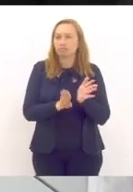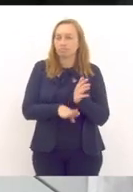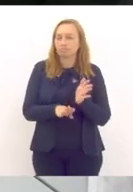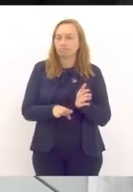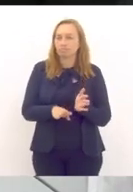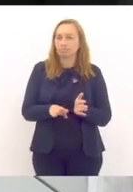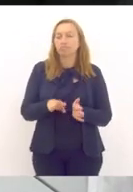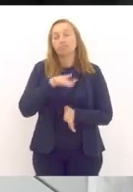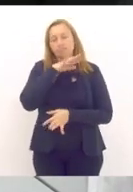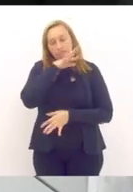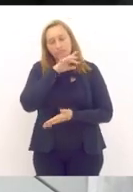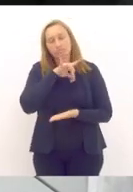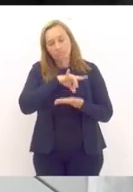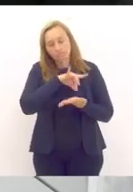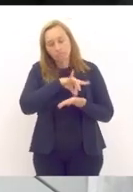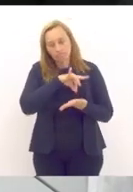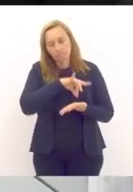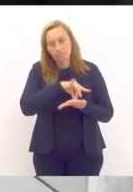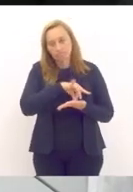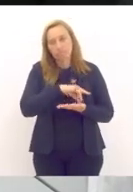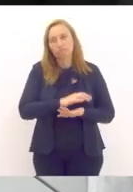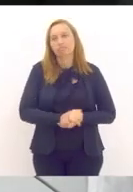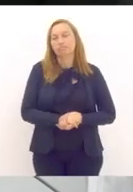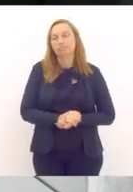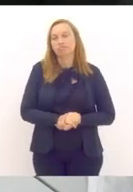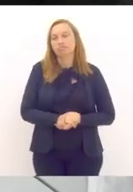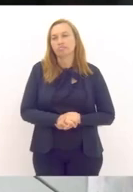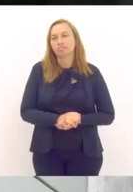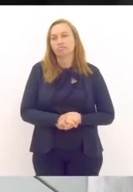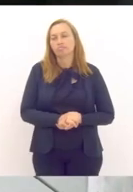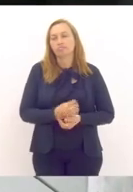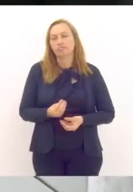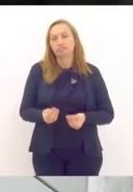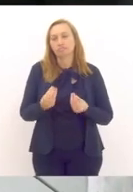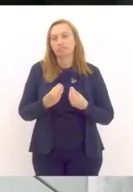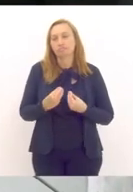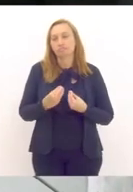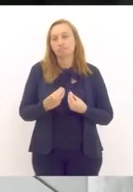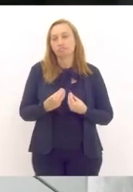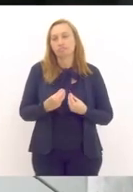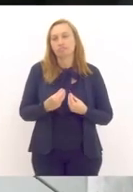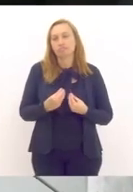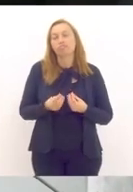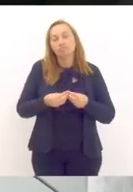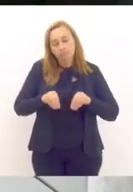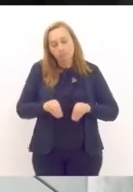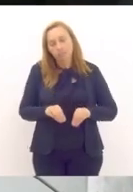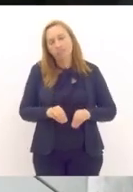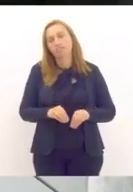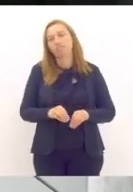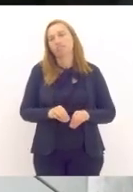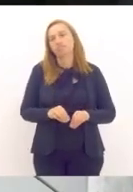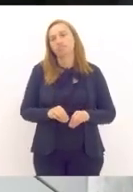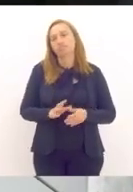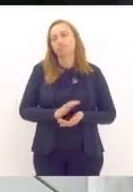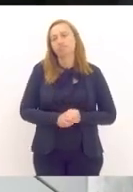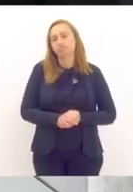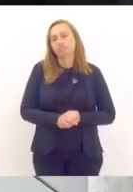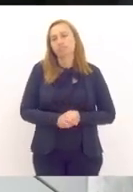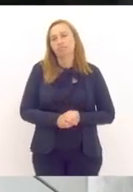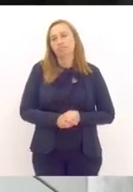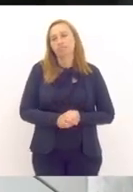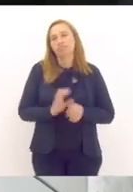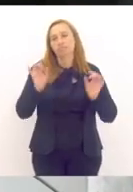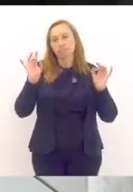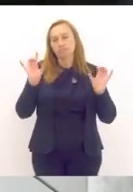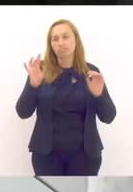absurdo, obviamente, trouxe e nos trará ainda muitos prejuízos no que tange, em